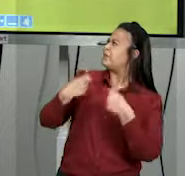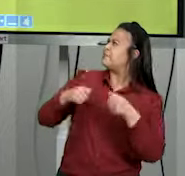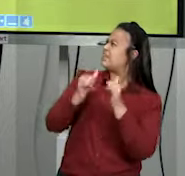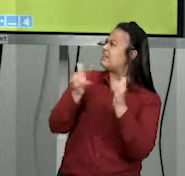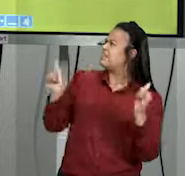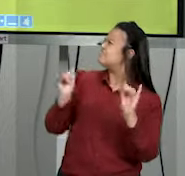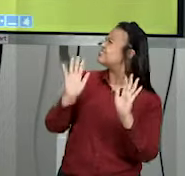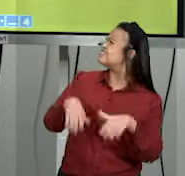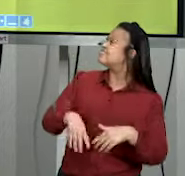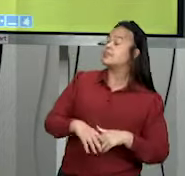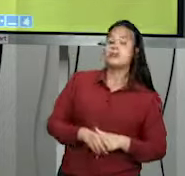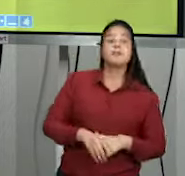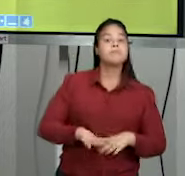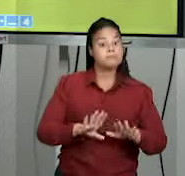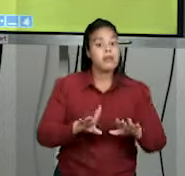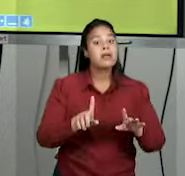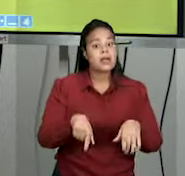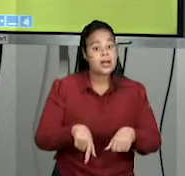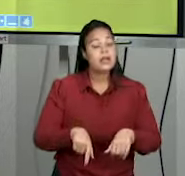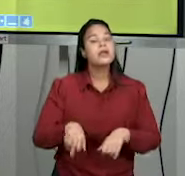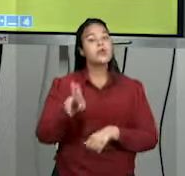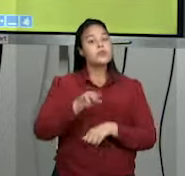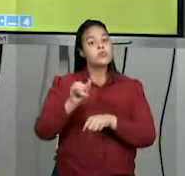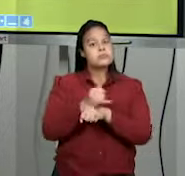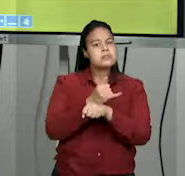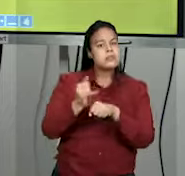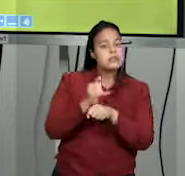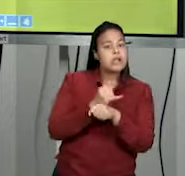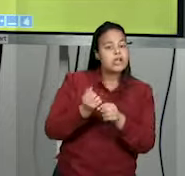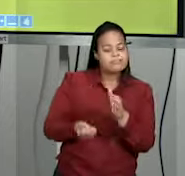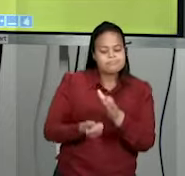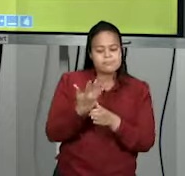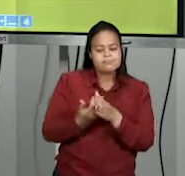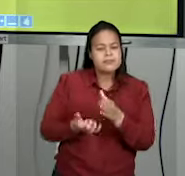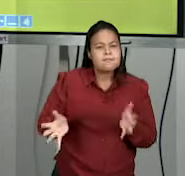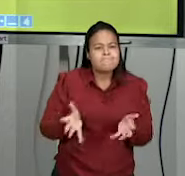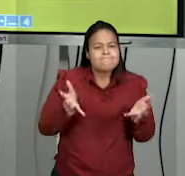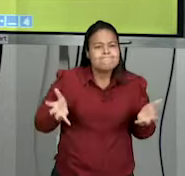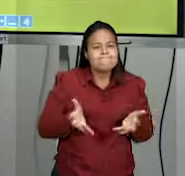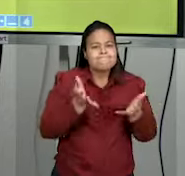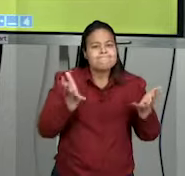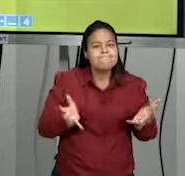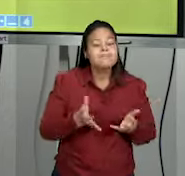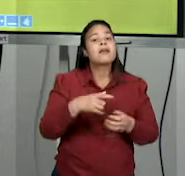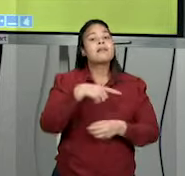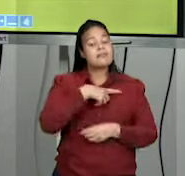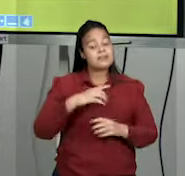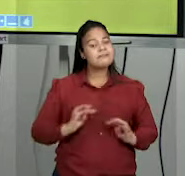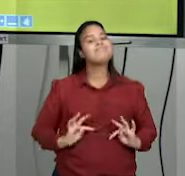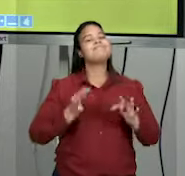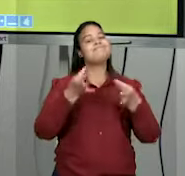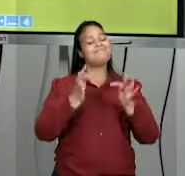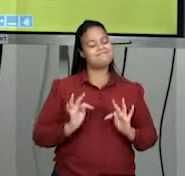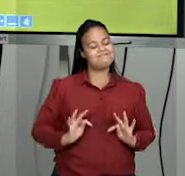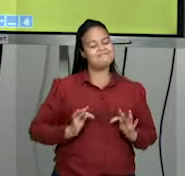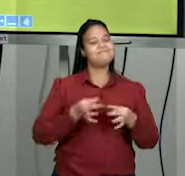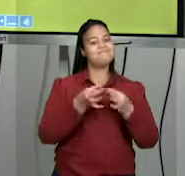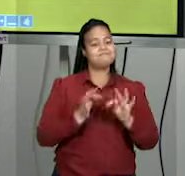existem técnicas, procedimentos envolvidos na produção dele, então ali há tecnologia na